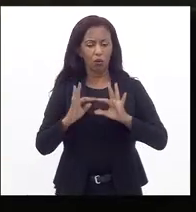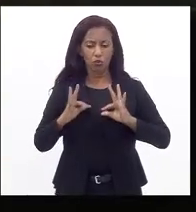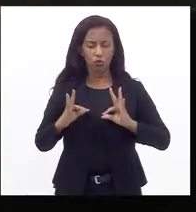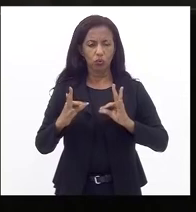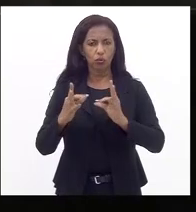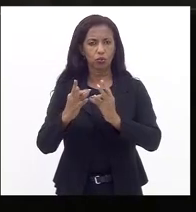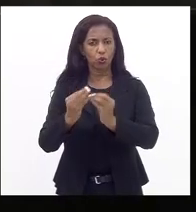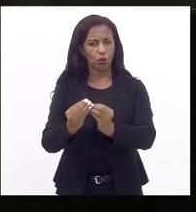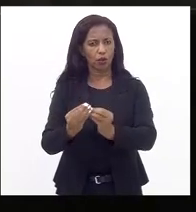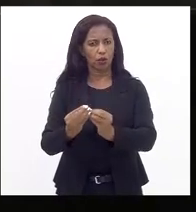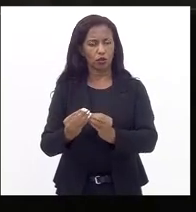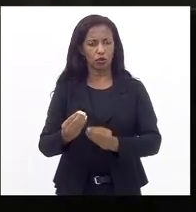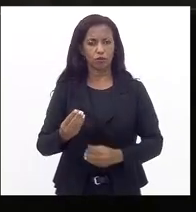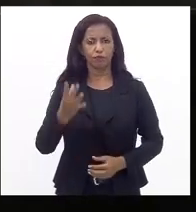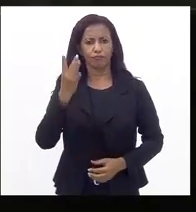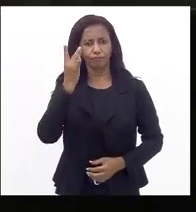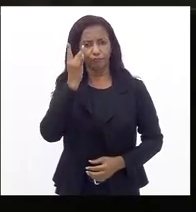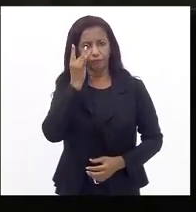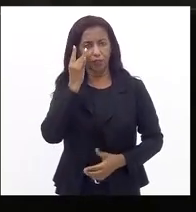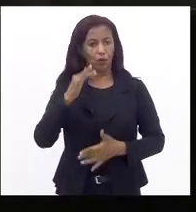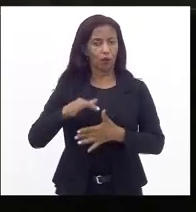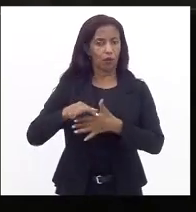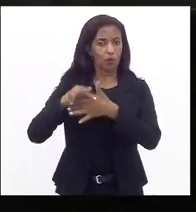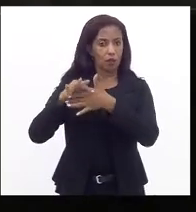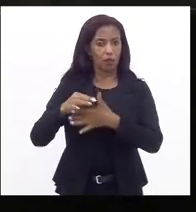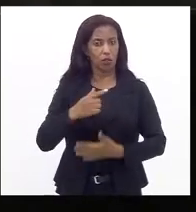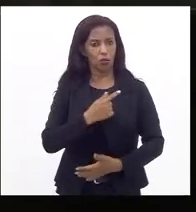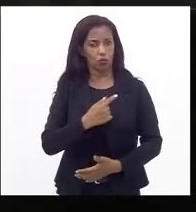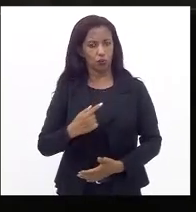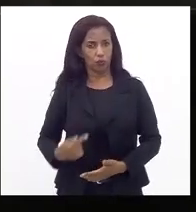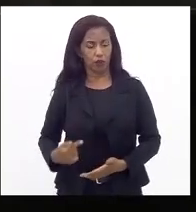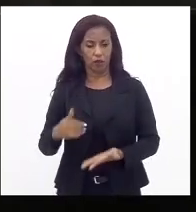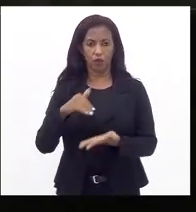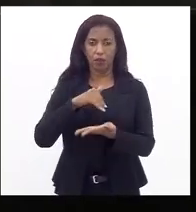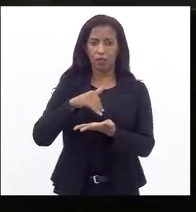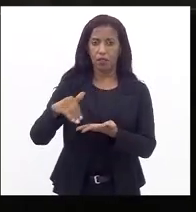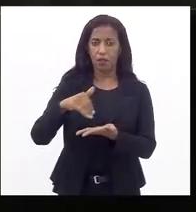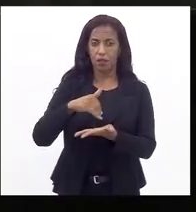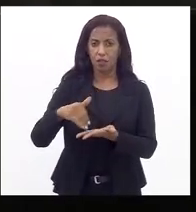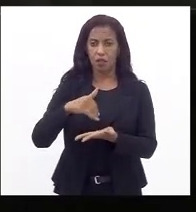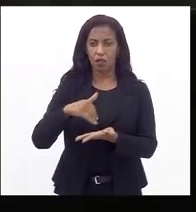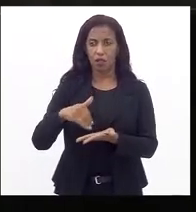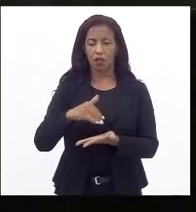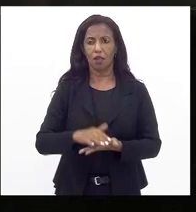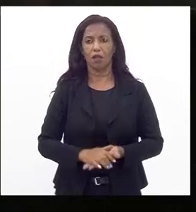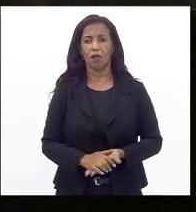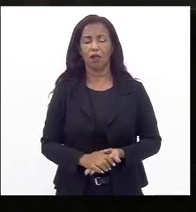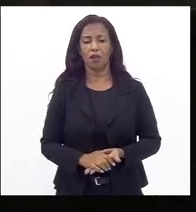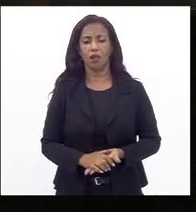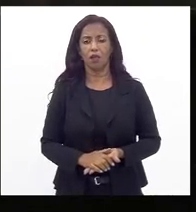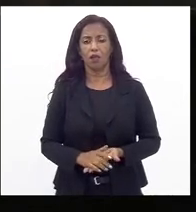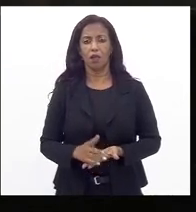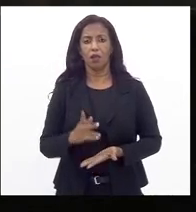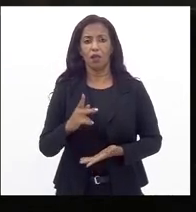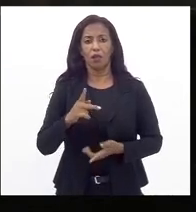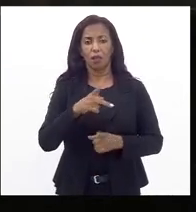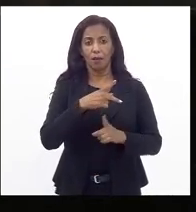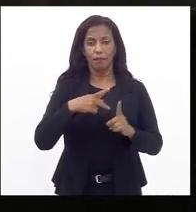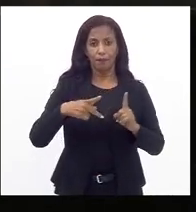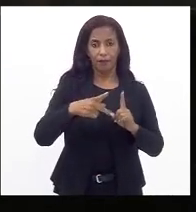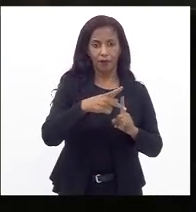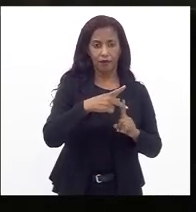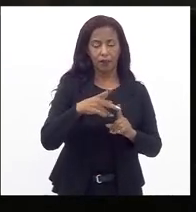com a presença da liderança do governo e dos secretários e do presidente do rio da